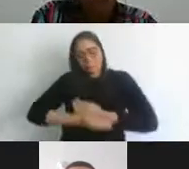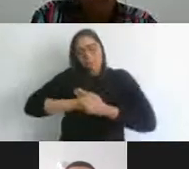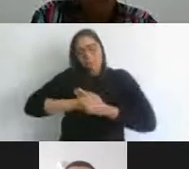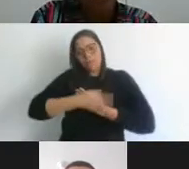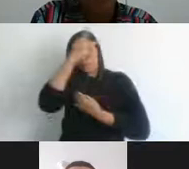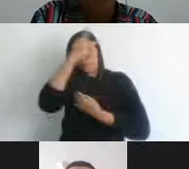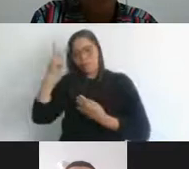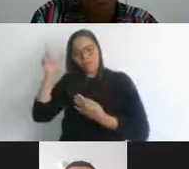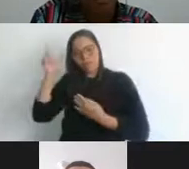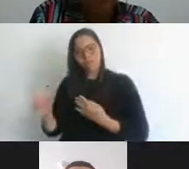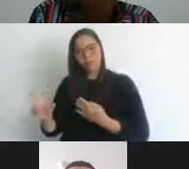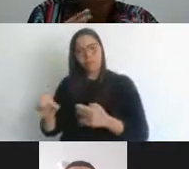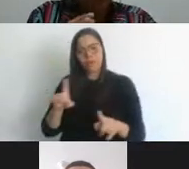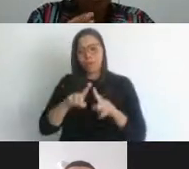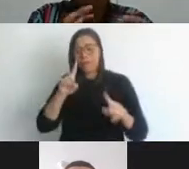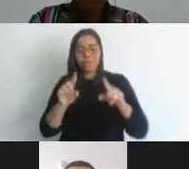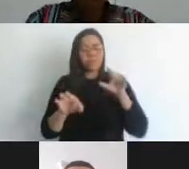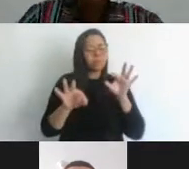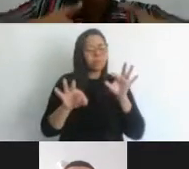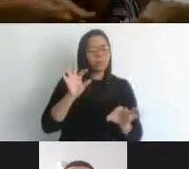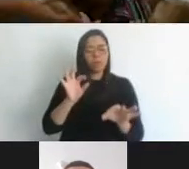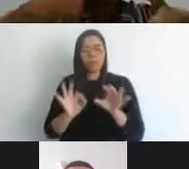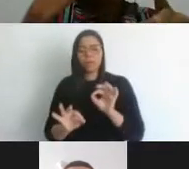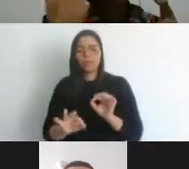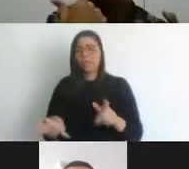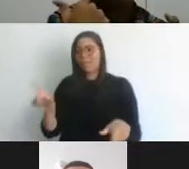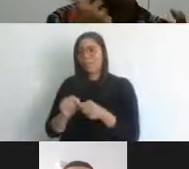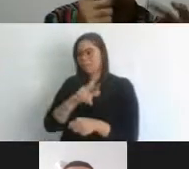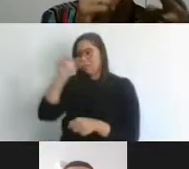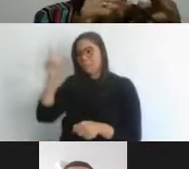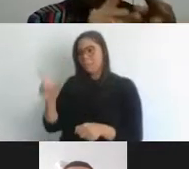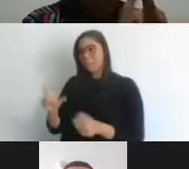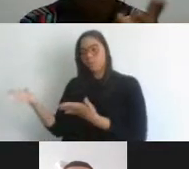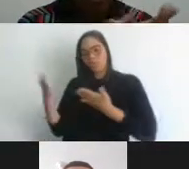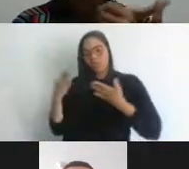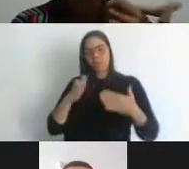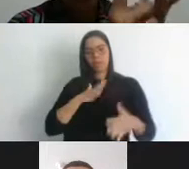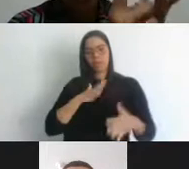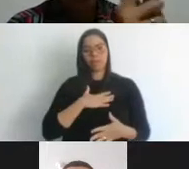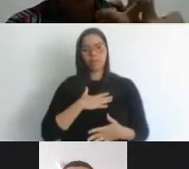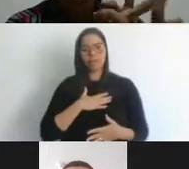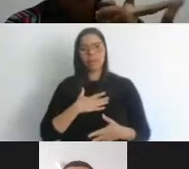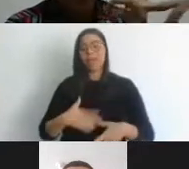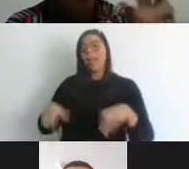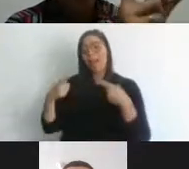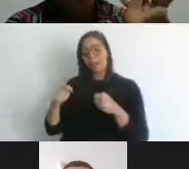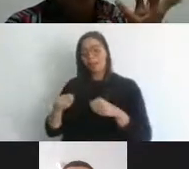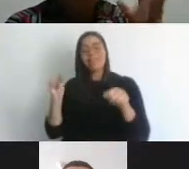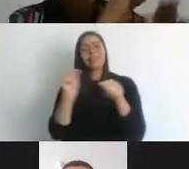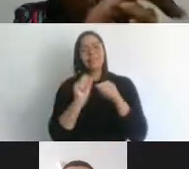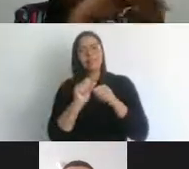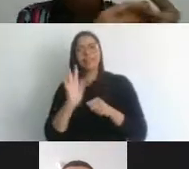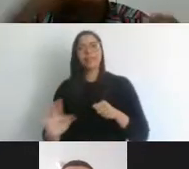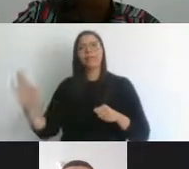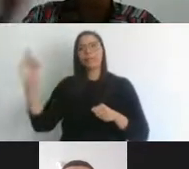gotas Ah tá não faz com que essa pessoa venha para o meu lado porque ela também tem que fazer a faculdade Ela também tem que fazer isso